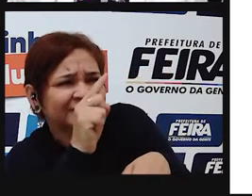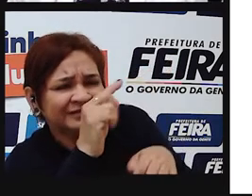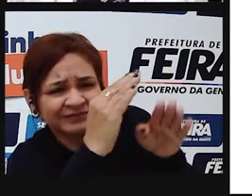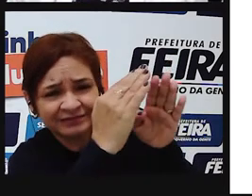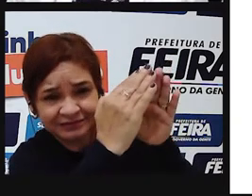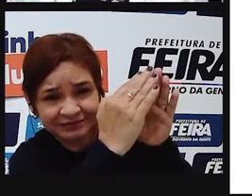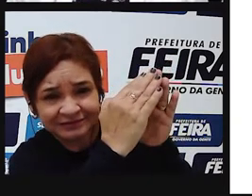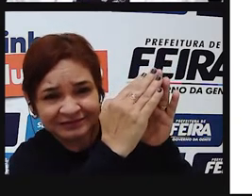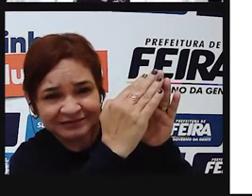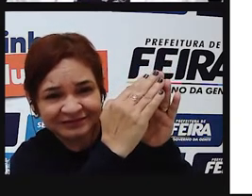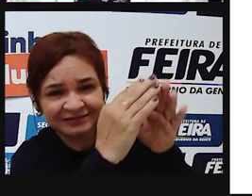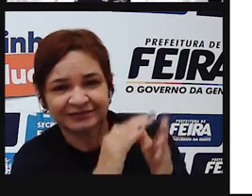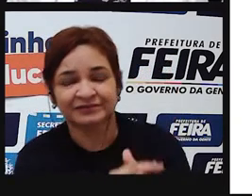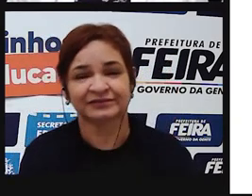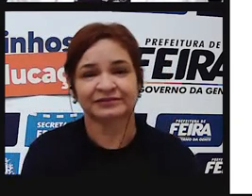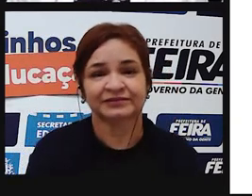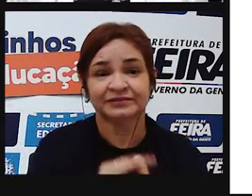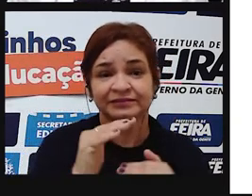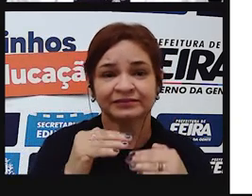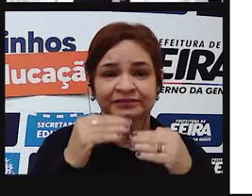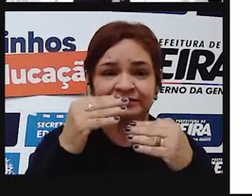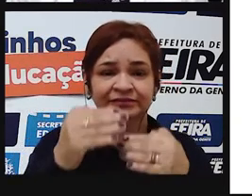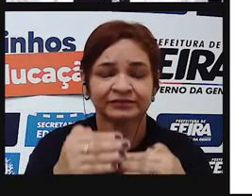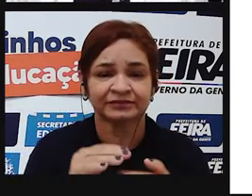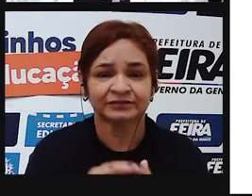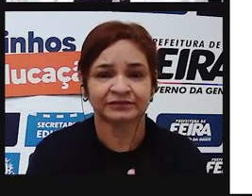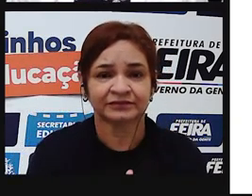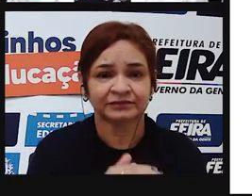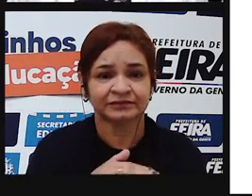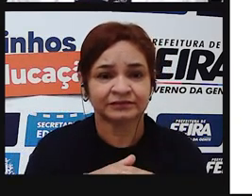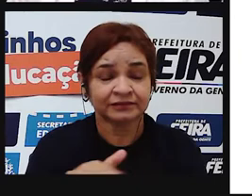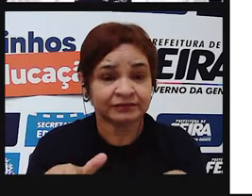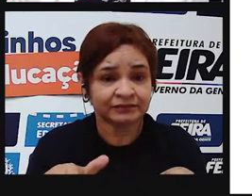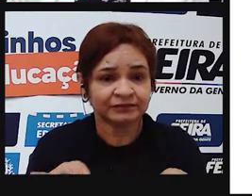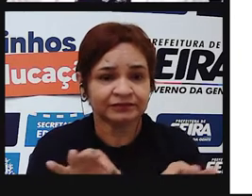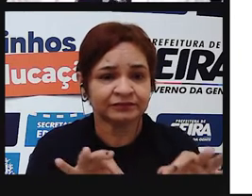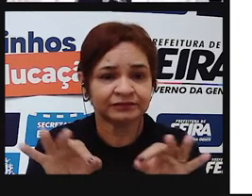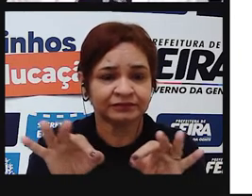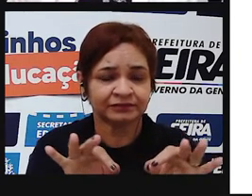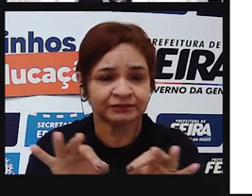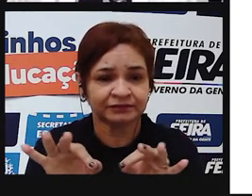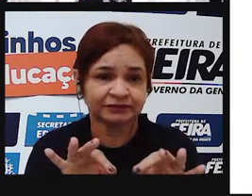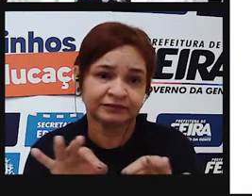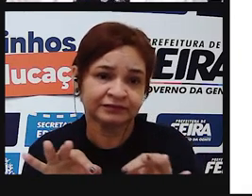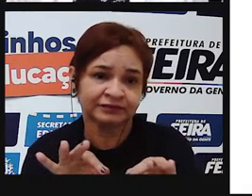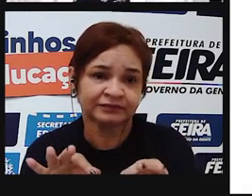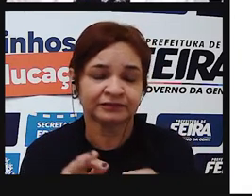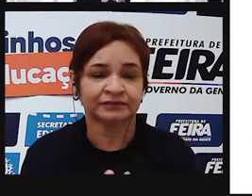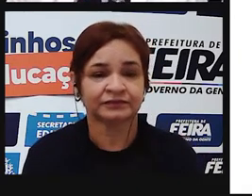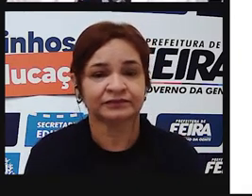encosta. E aqui ao fundo, uma área mais organizada,